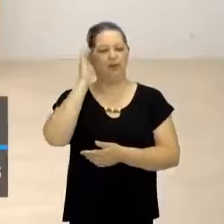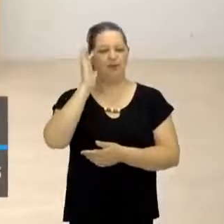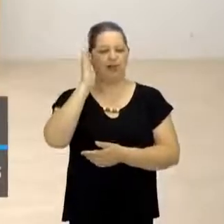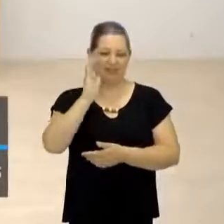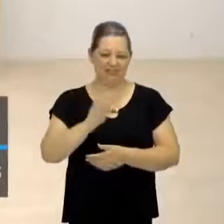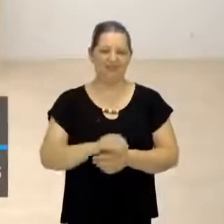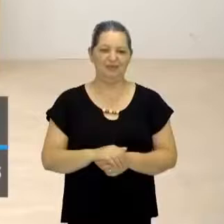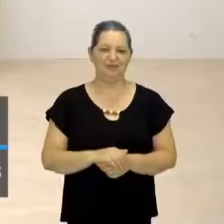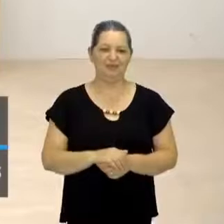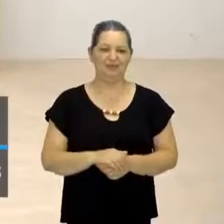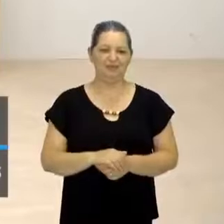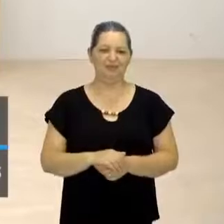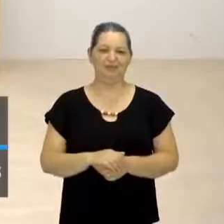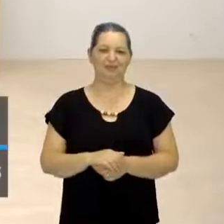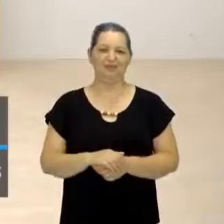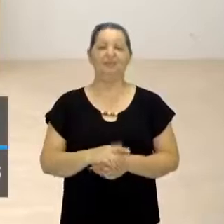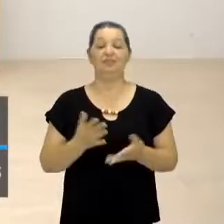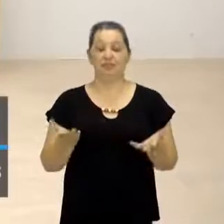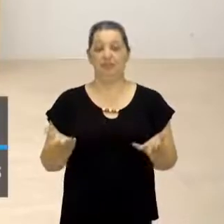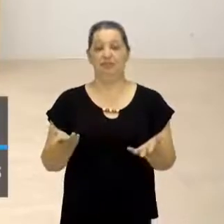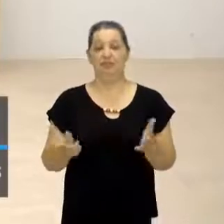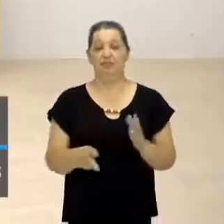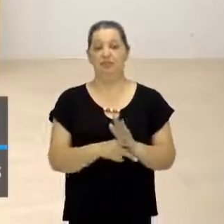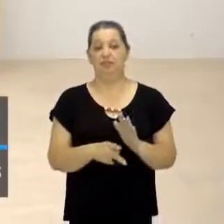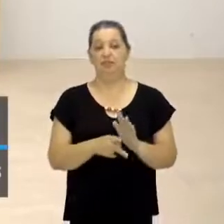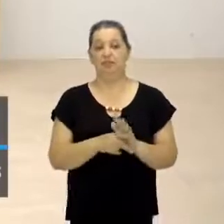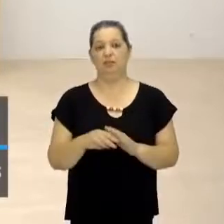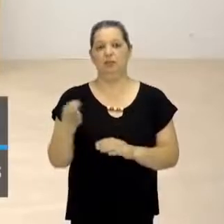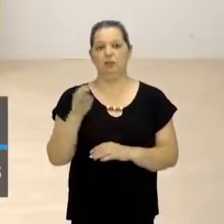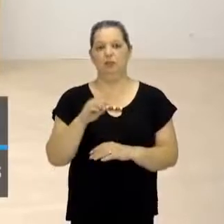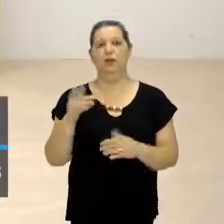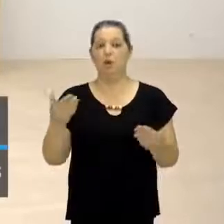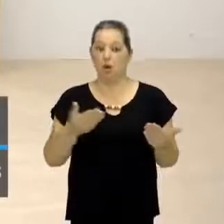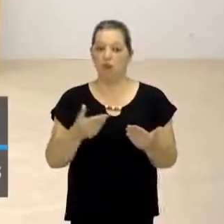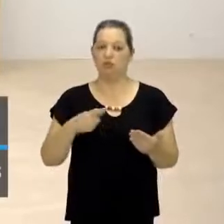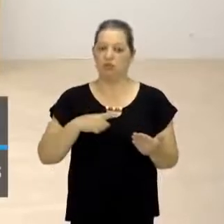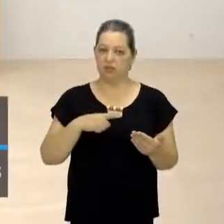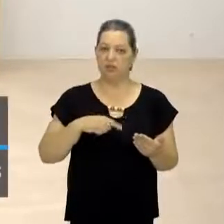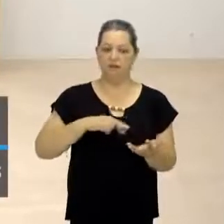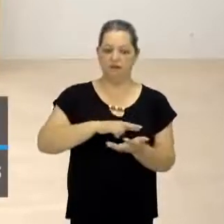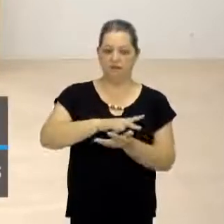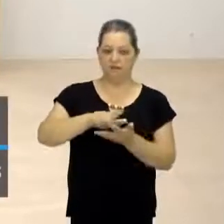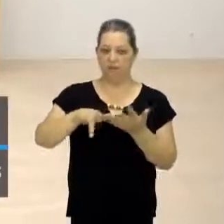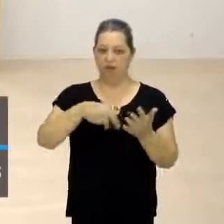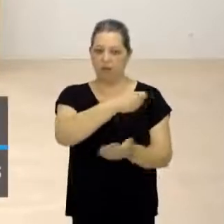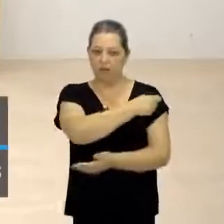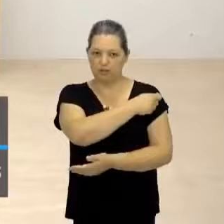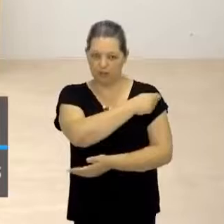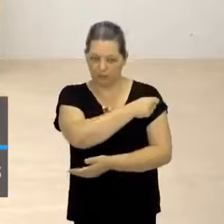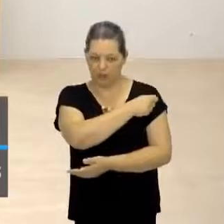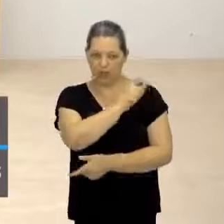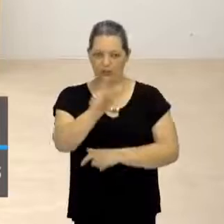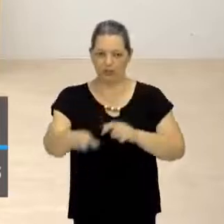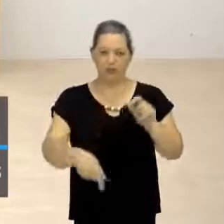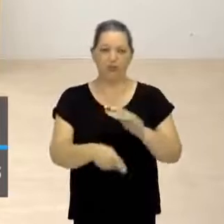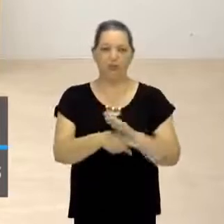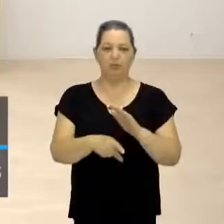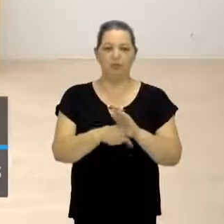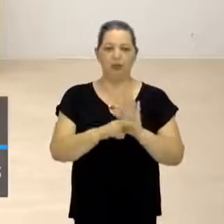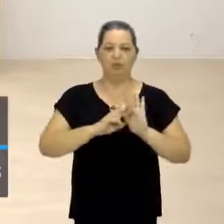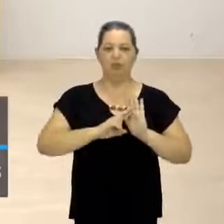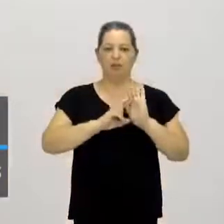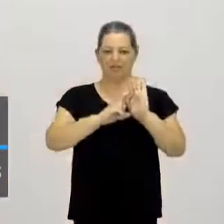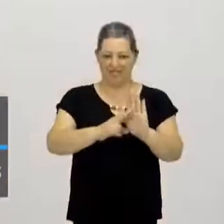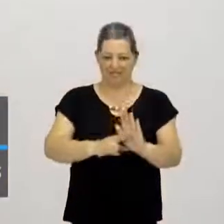Momento Cabeção. Falar em Momento Cabeção, nós recebemos estudantes hoje. Foi. A gente teve a satisfação de receber os